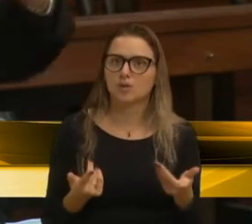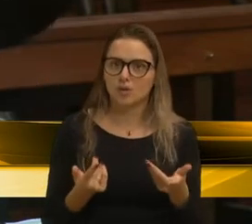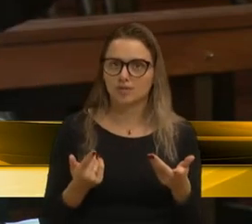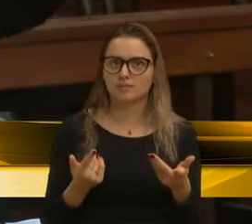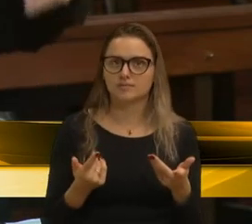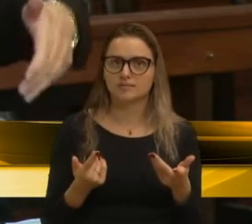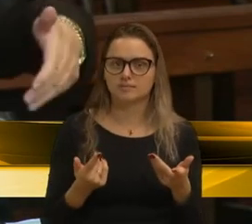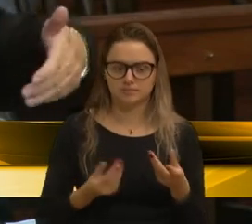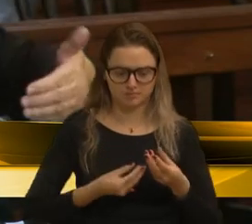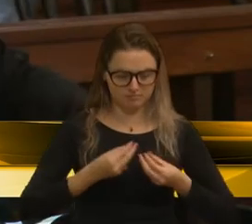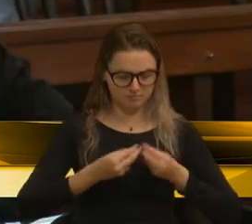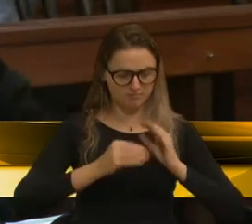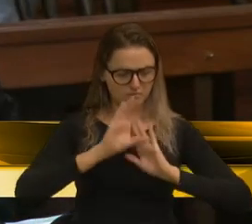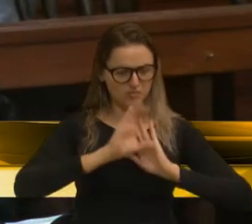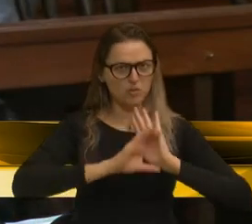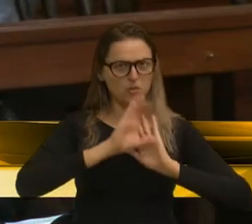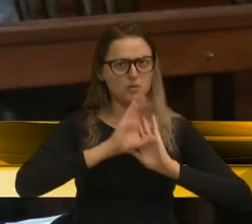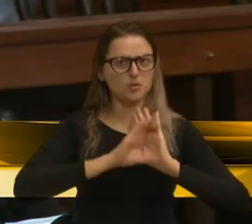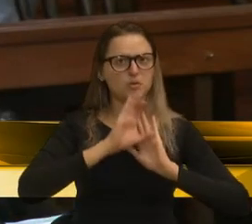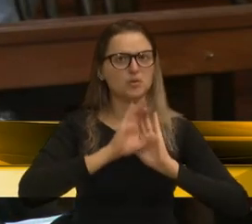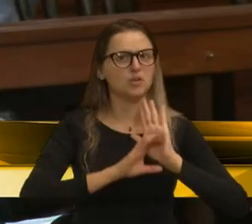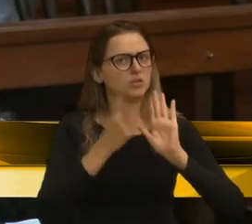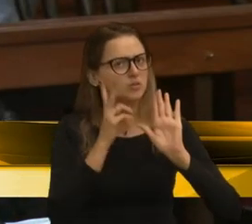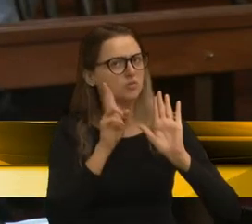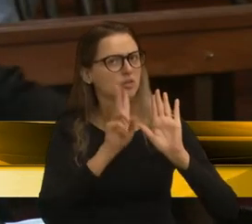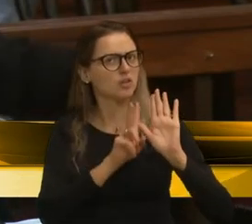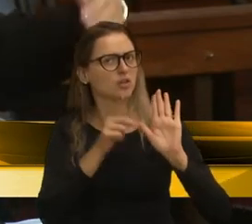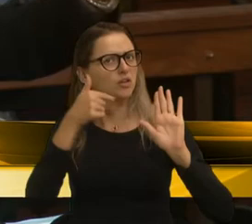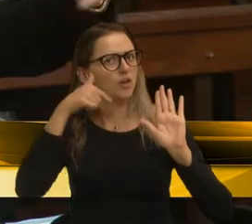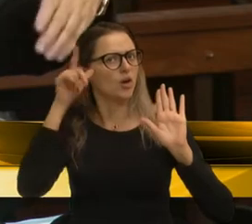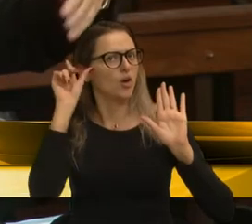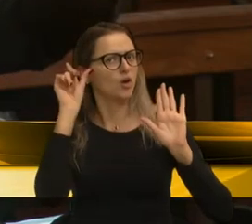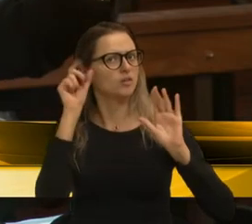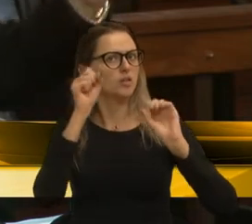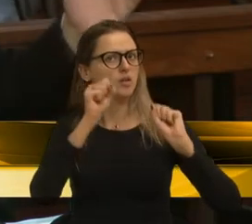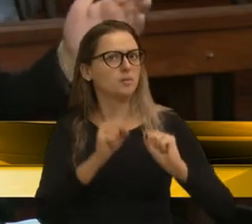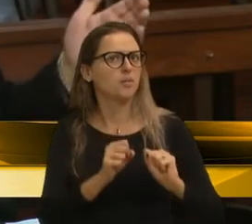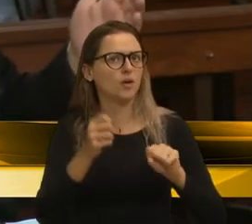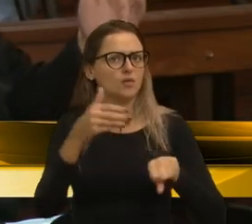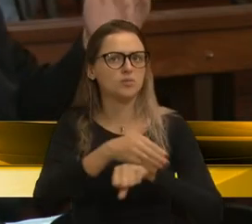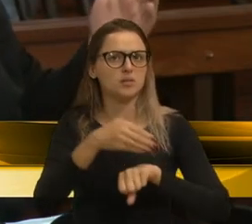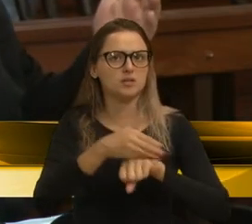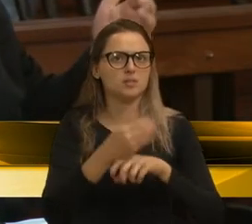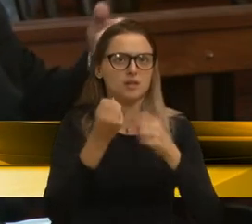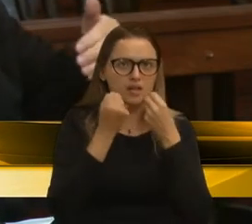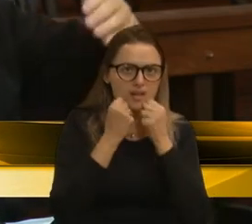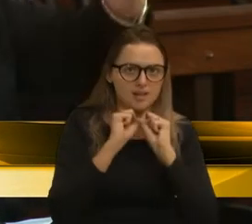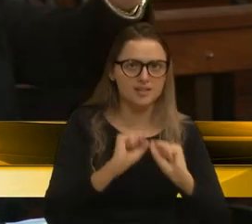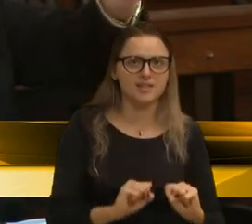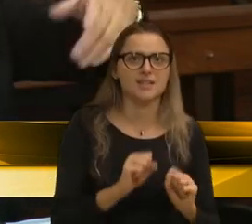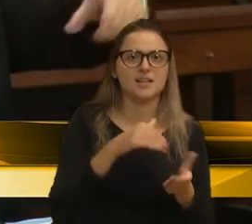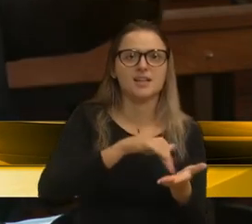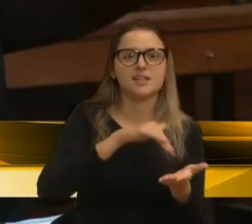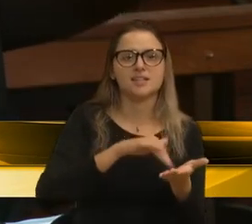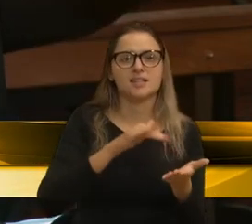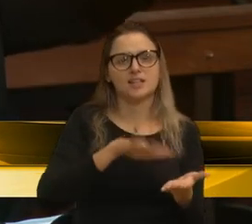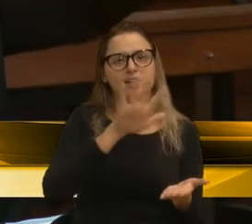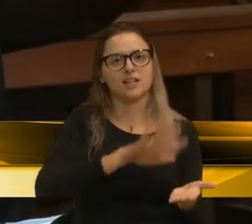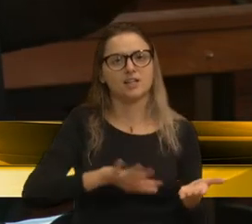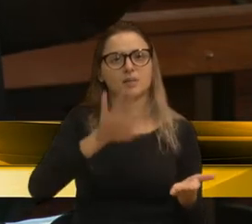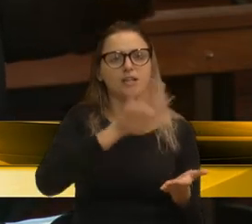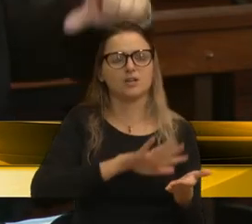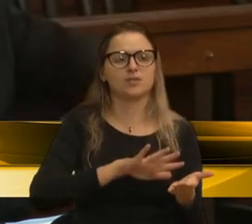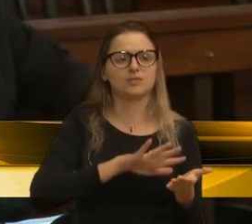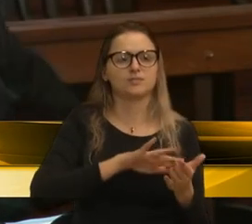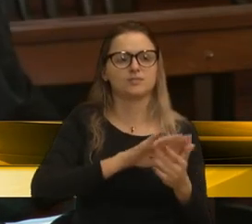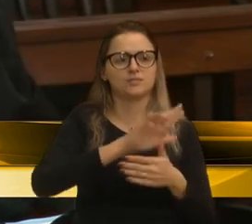Com aquele currículo que eu vi ontem divulgado, aquilo ela pode concorrer à secretária-geral da ONU, né? Ela não precisa se sujeitar a um